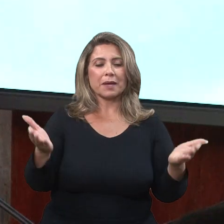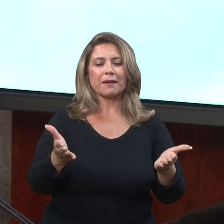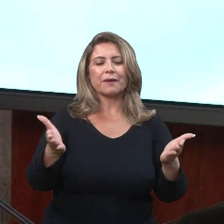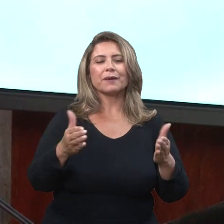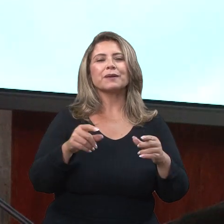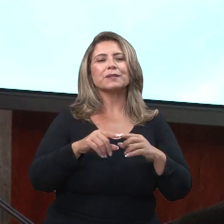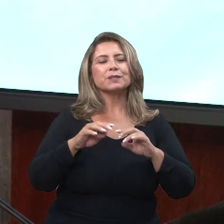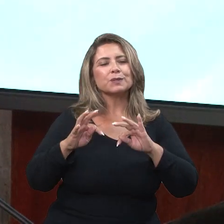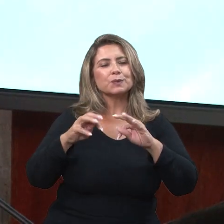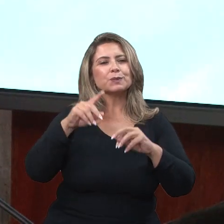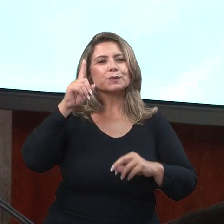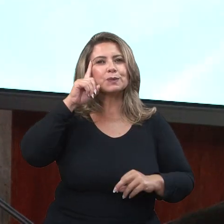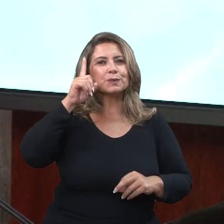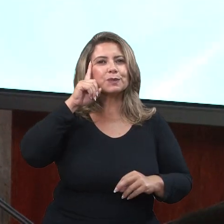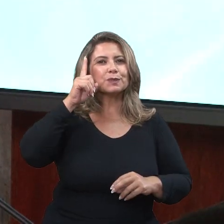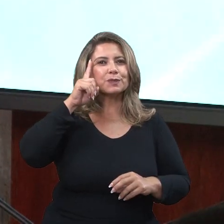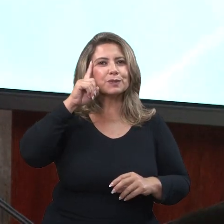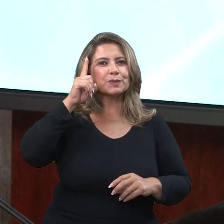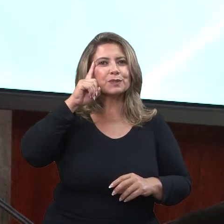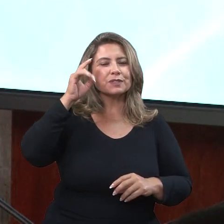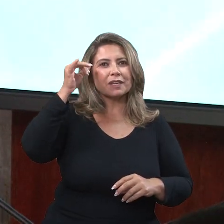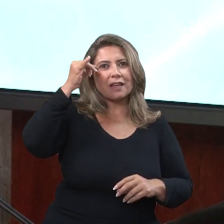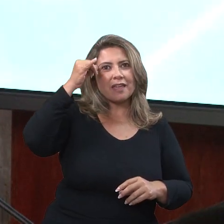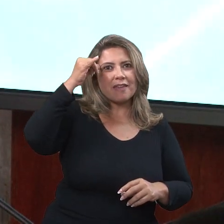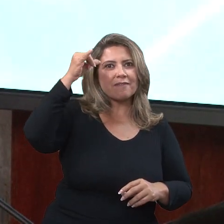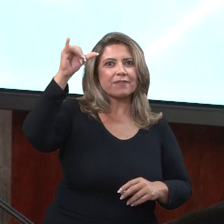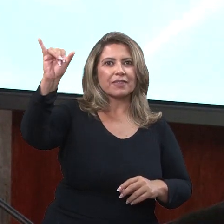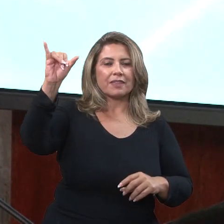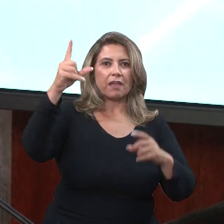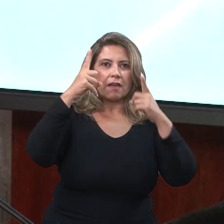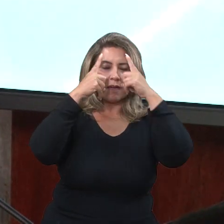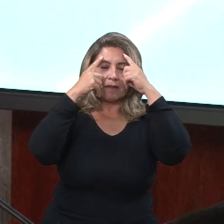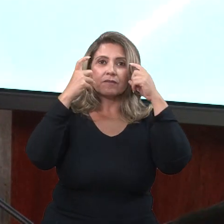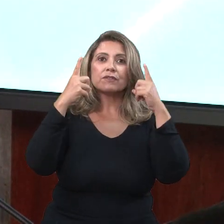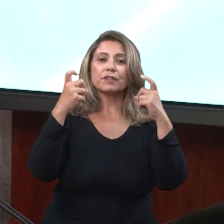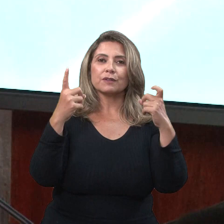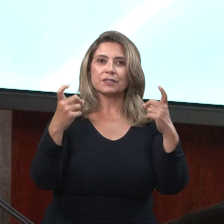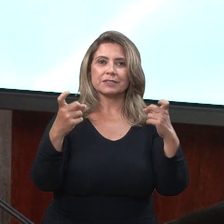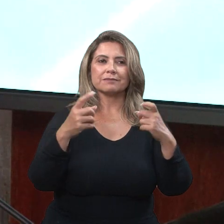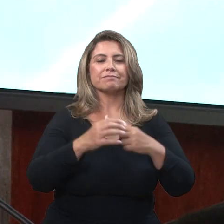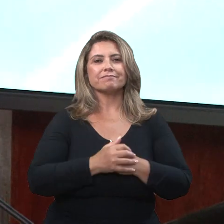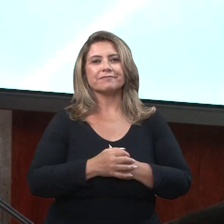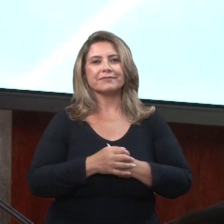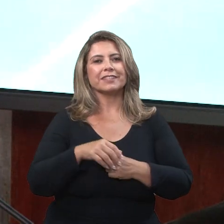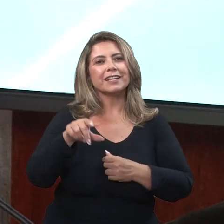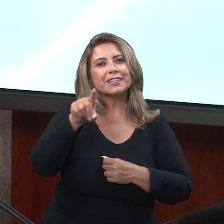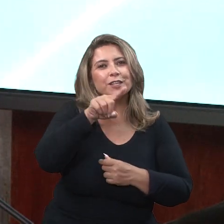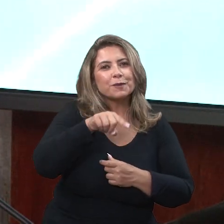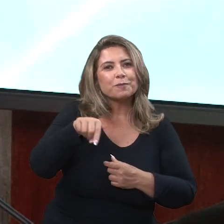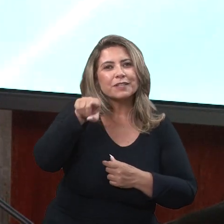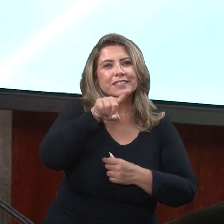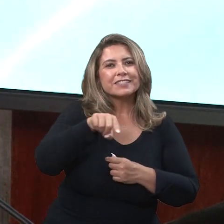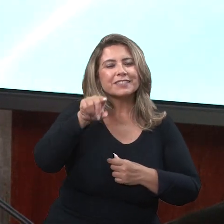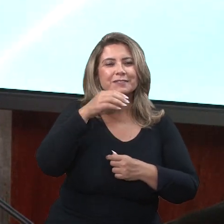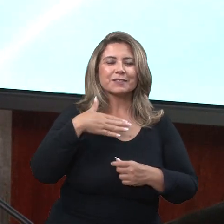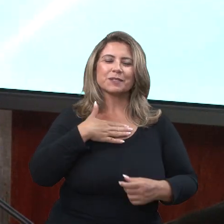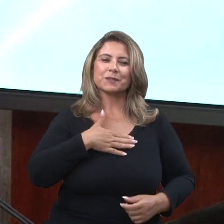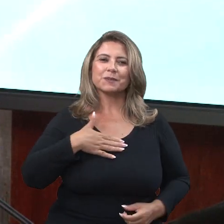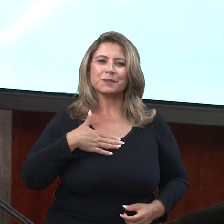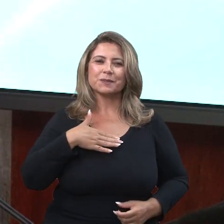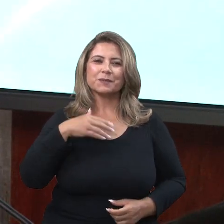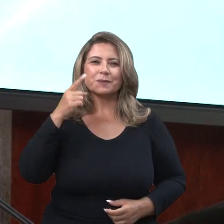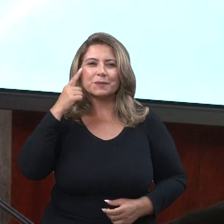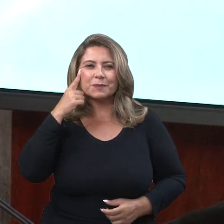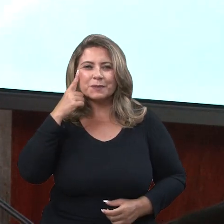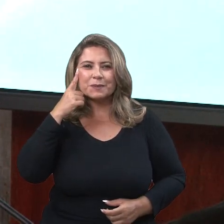mas diariamente no cotidiano da nossa escola. Bom, eu espero que esse episódio